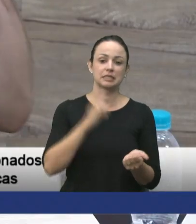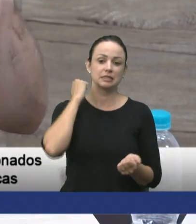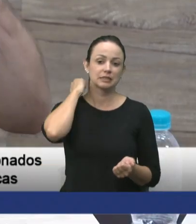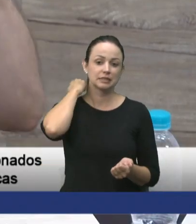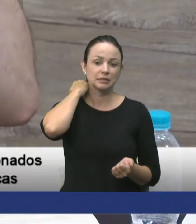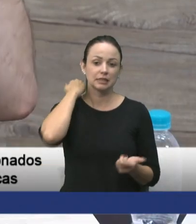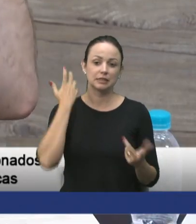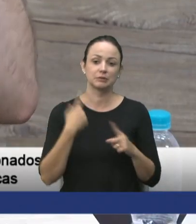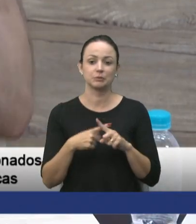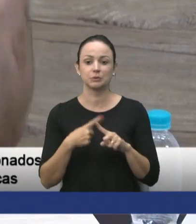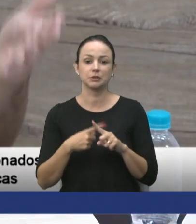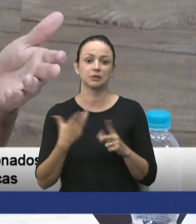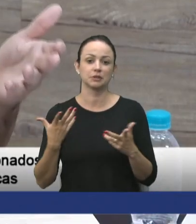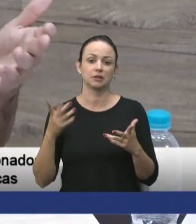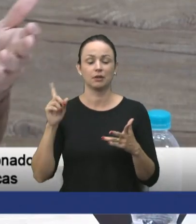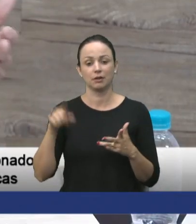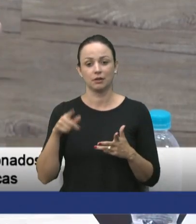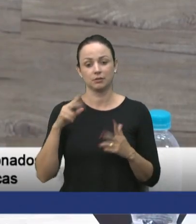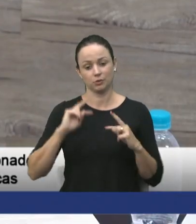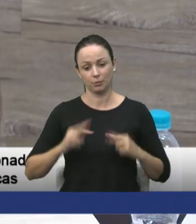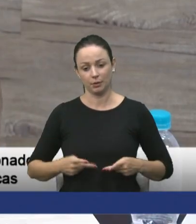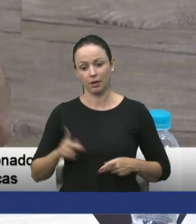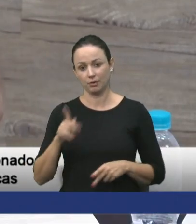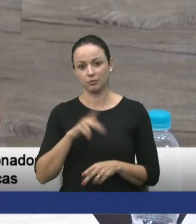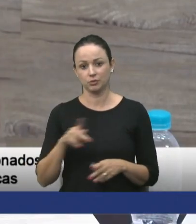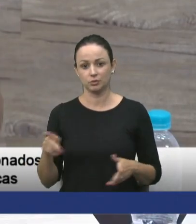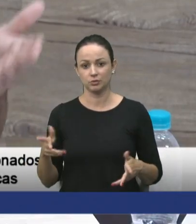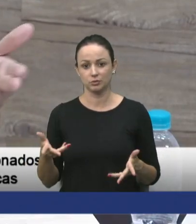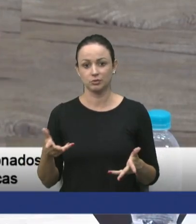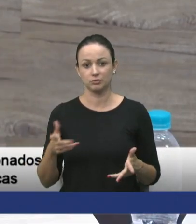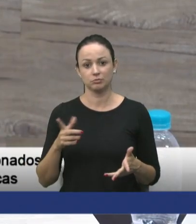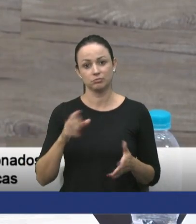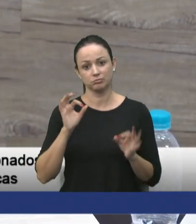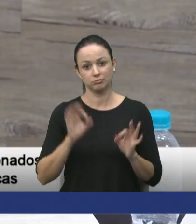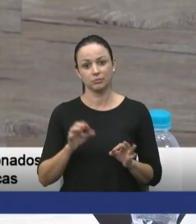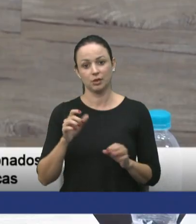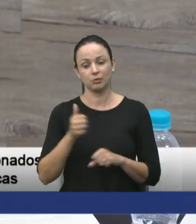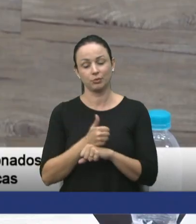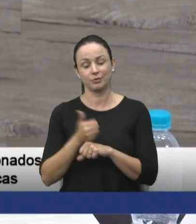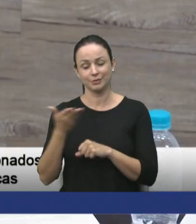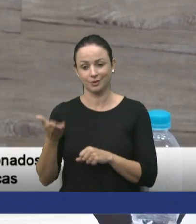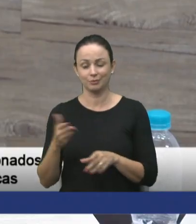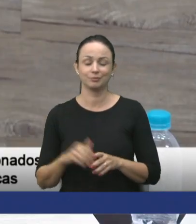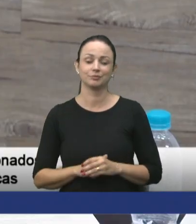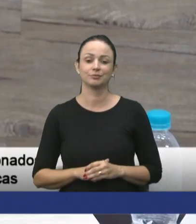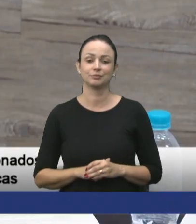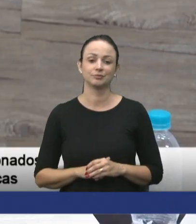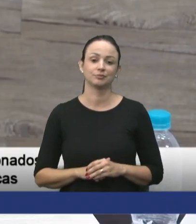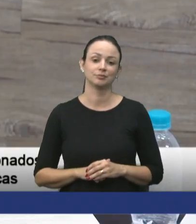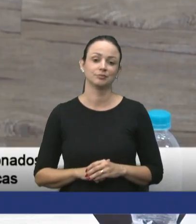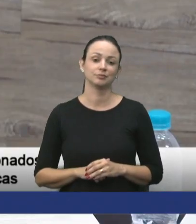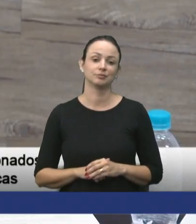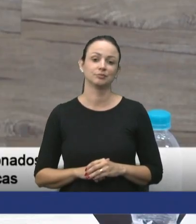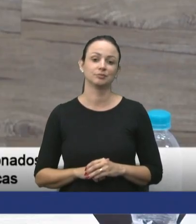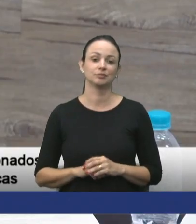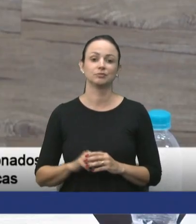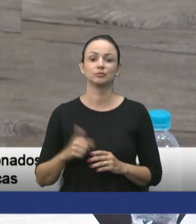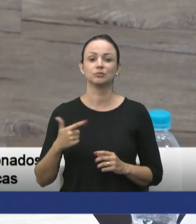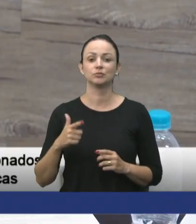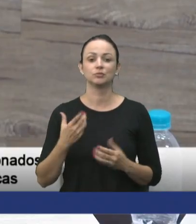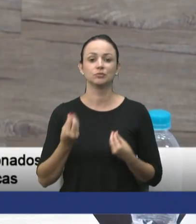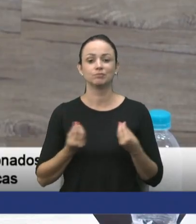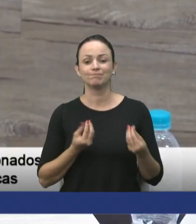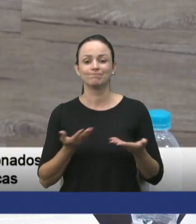ser humano, porque é professora, essa é a definição da profissão dela, E aí não teve um manejo para